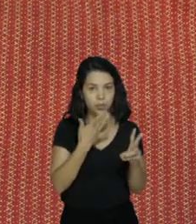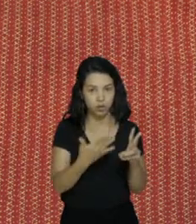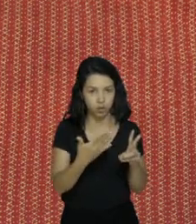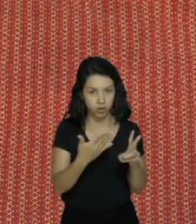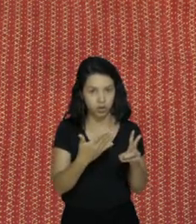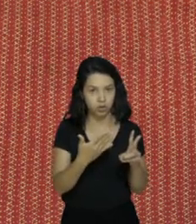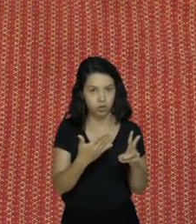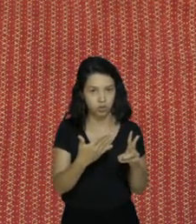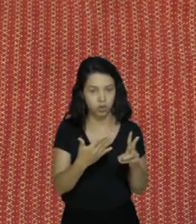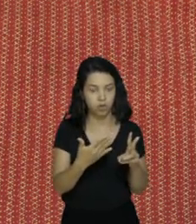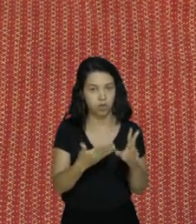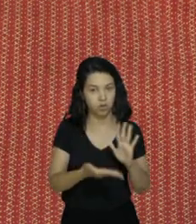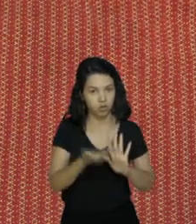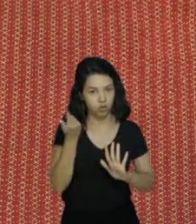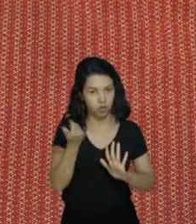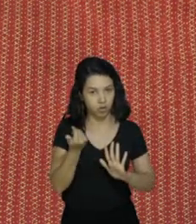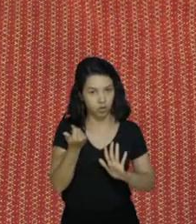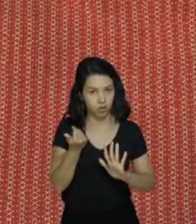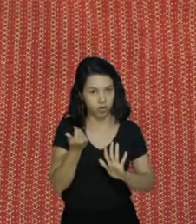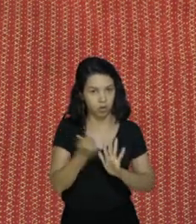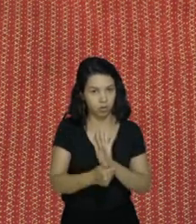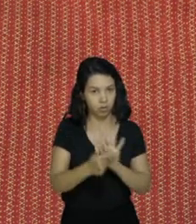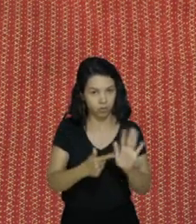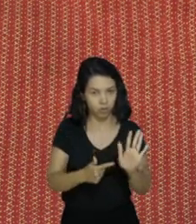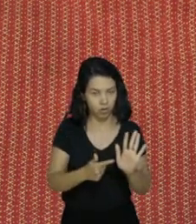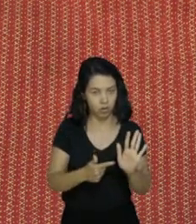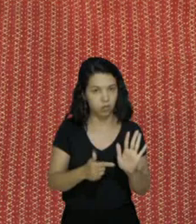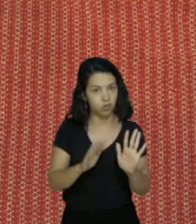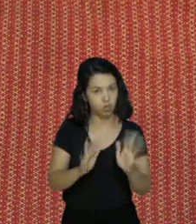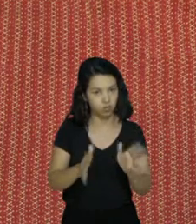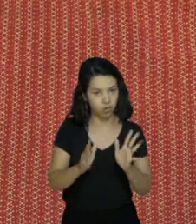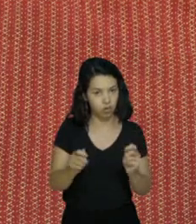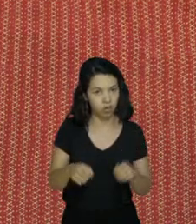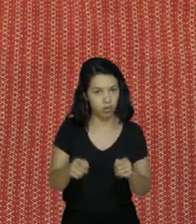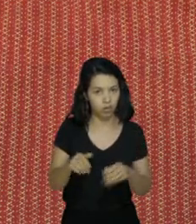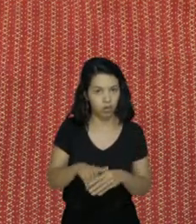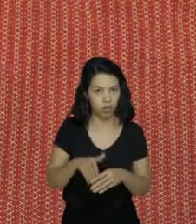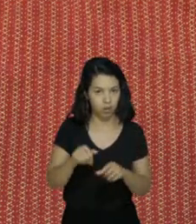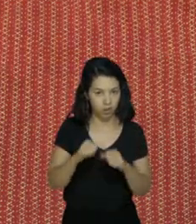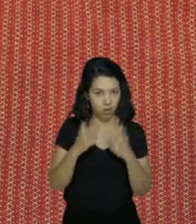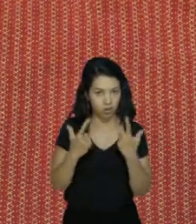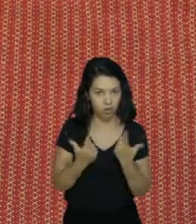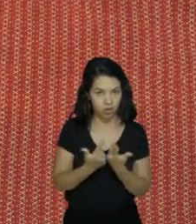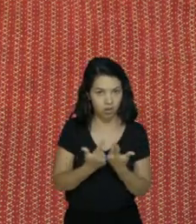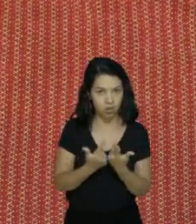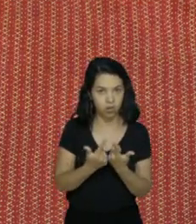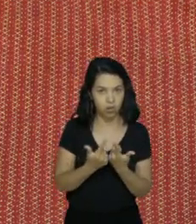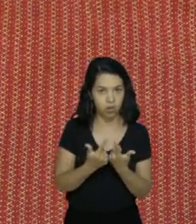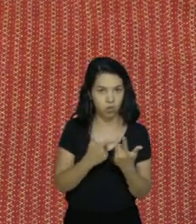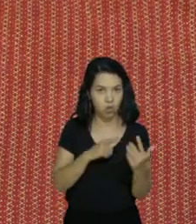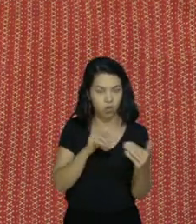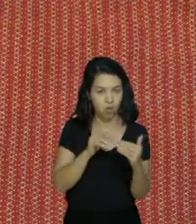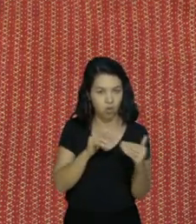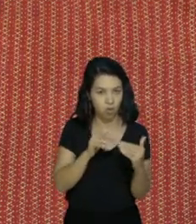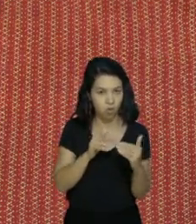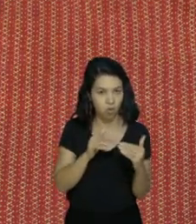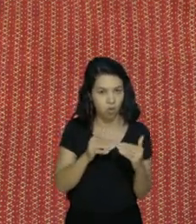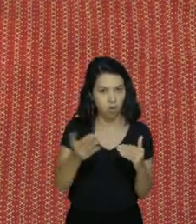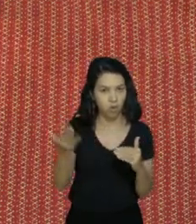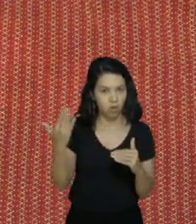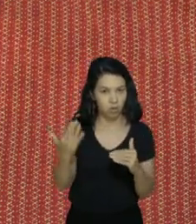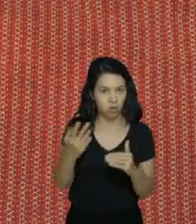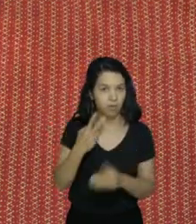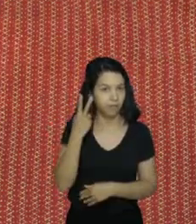já estão maduros aqui nesta casa. Né? Um deles, concordei anteriormente, nem fiz defesa, a questão dos vinhos, que